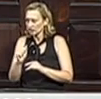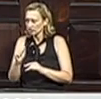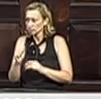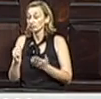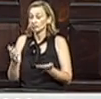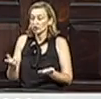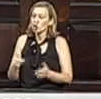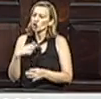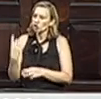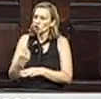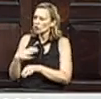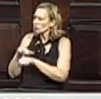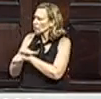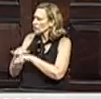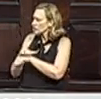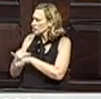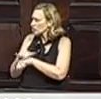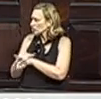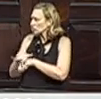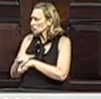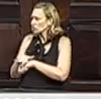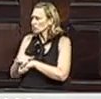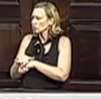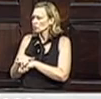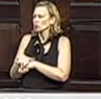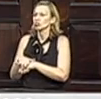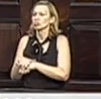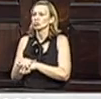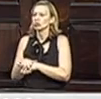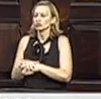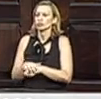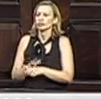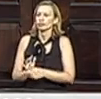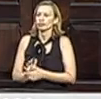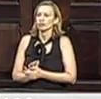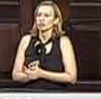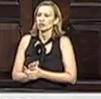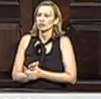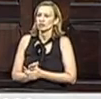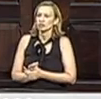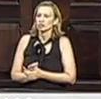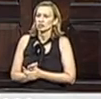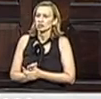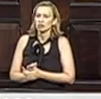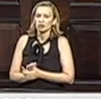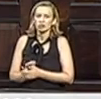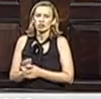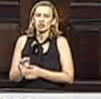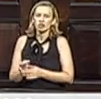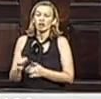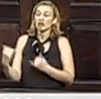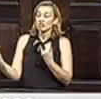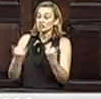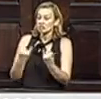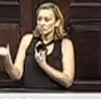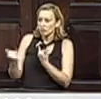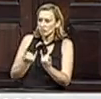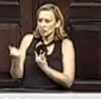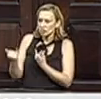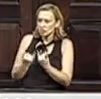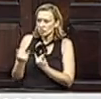Cláudio Manhães e vários deles, que estão aqui permanentemente passando informações sobre os profissionais de